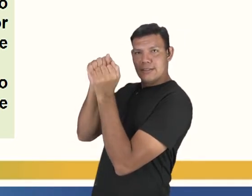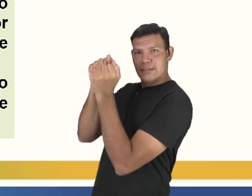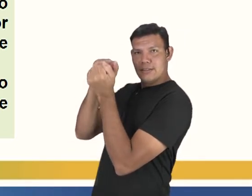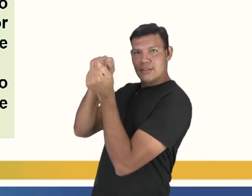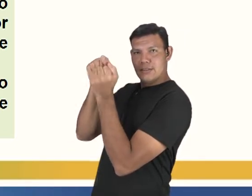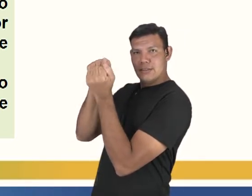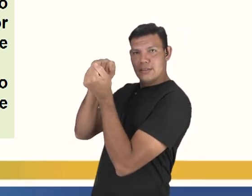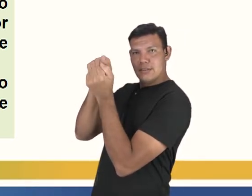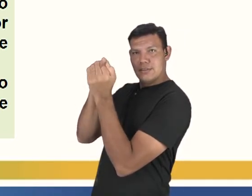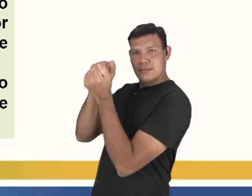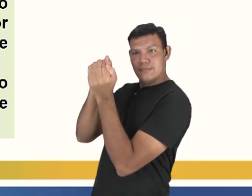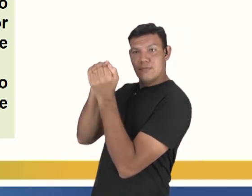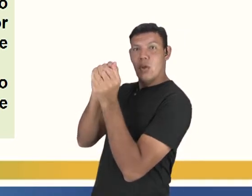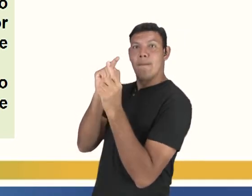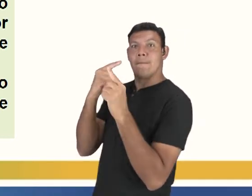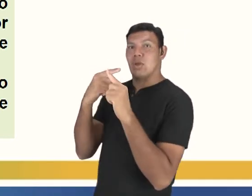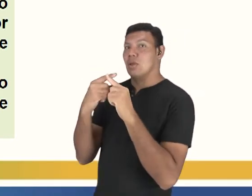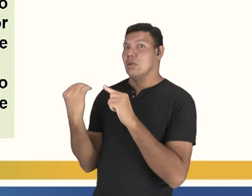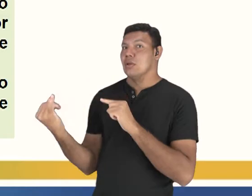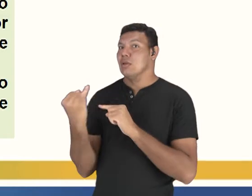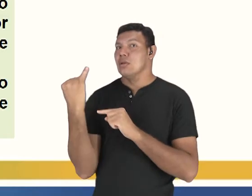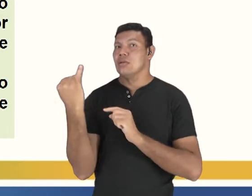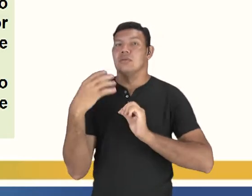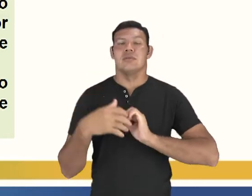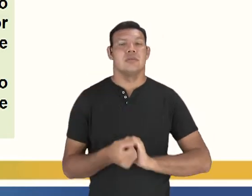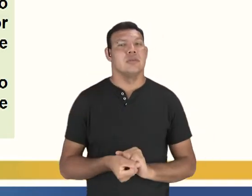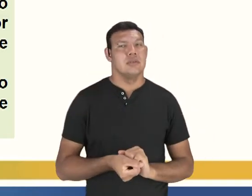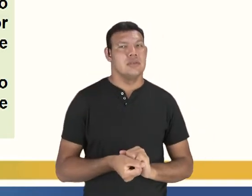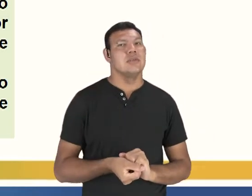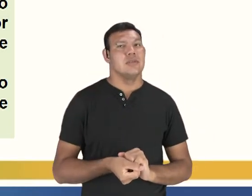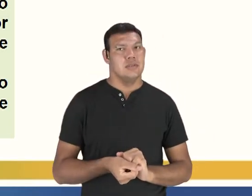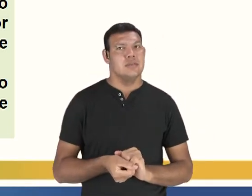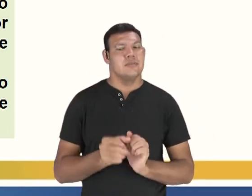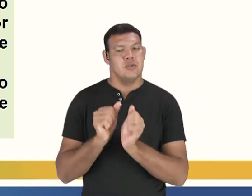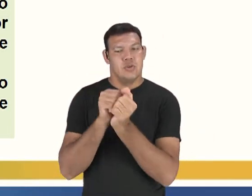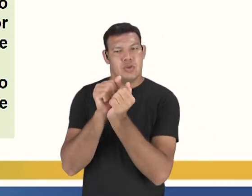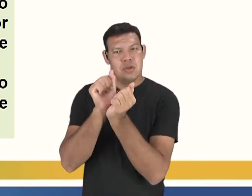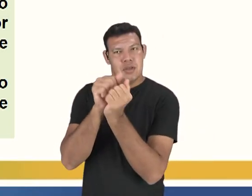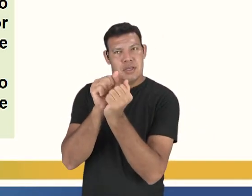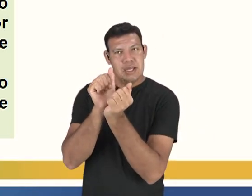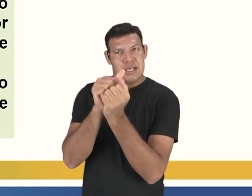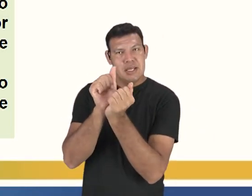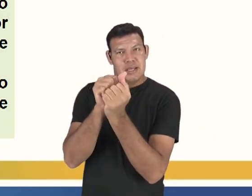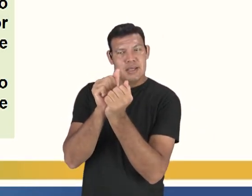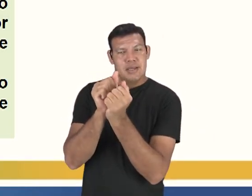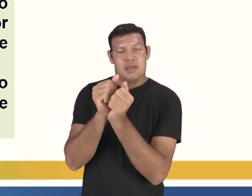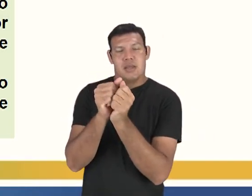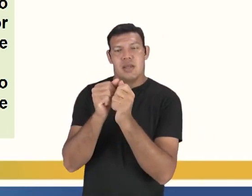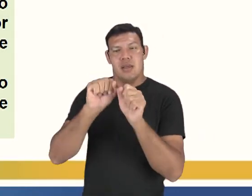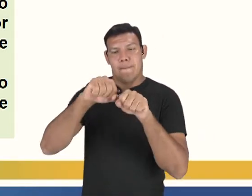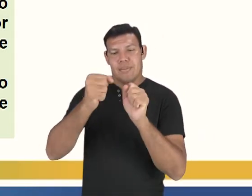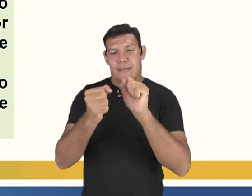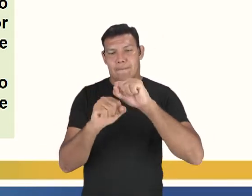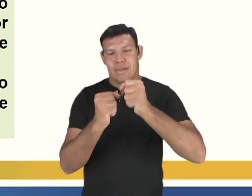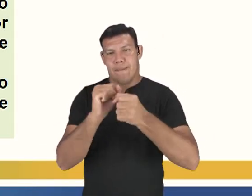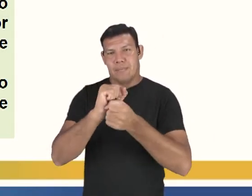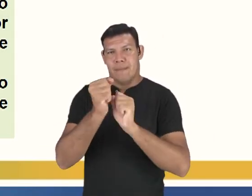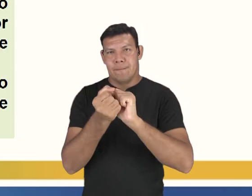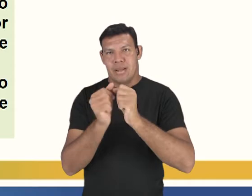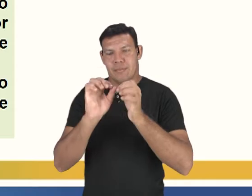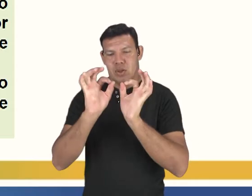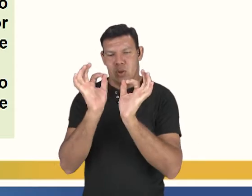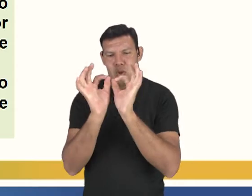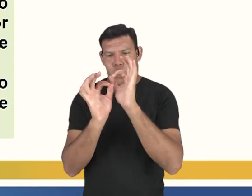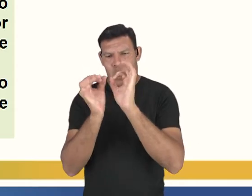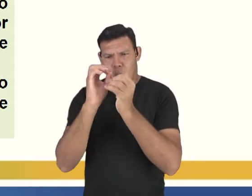Essa trituração é importante porque pega o alimento, tritura em pedaços menores, e isso facilita a ação das